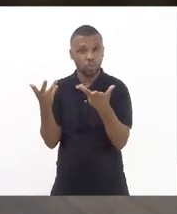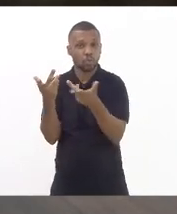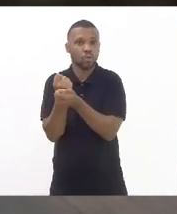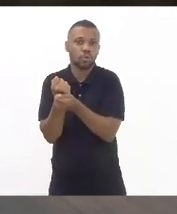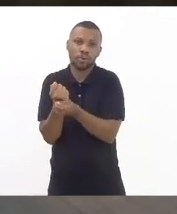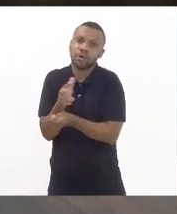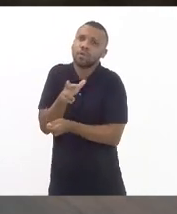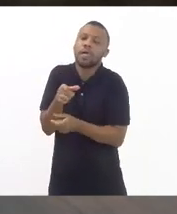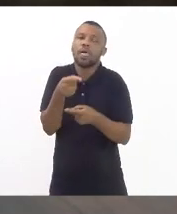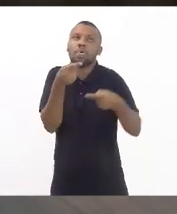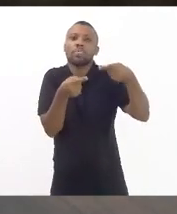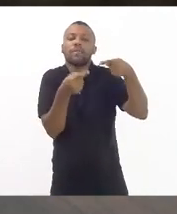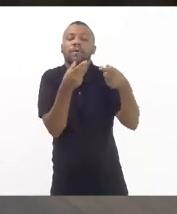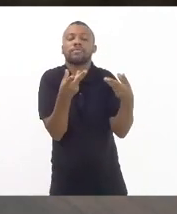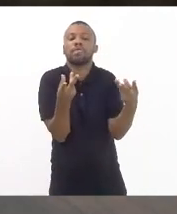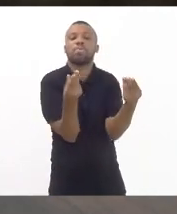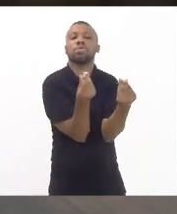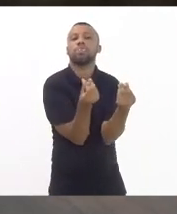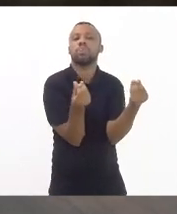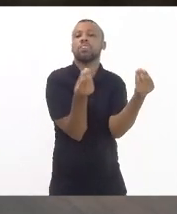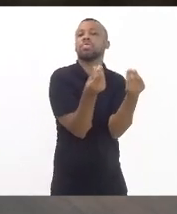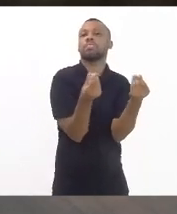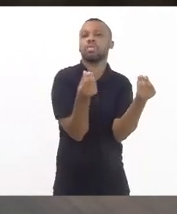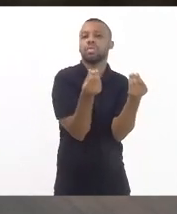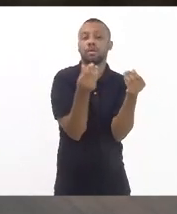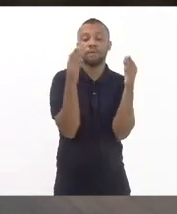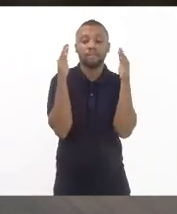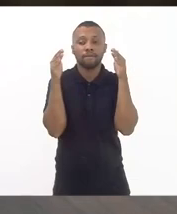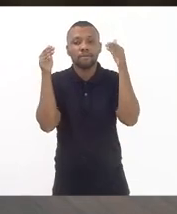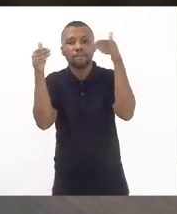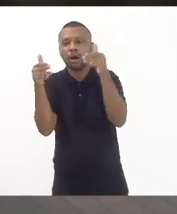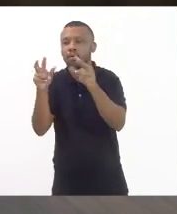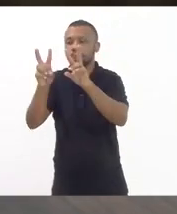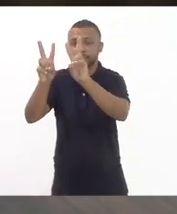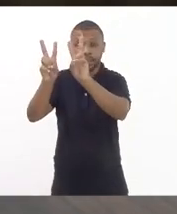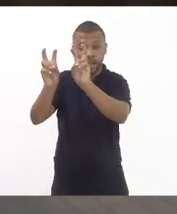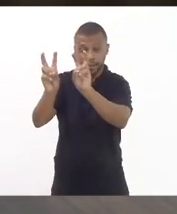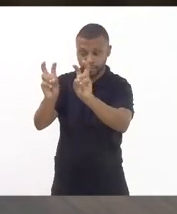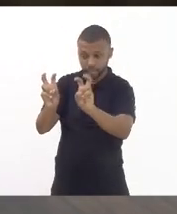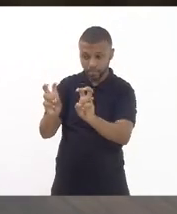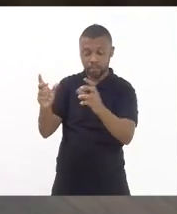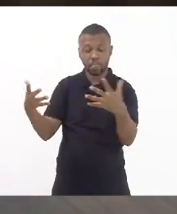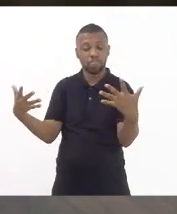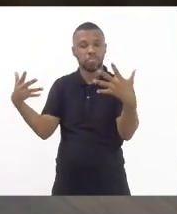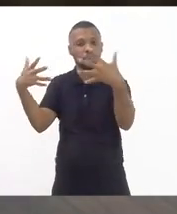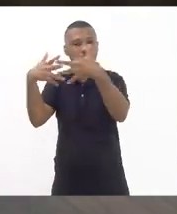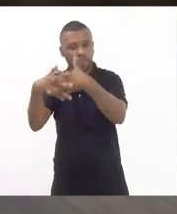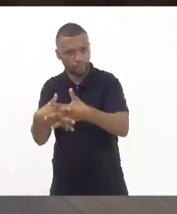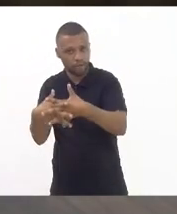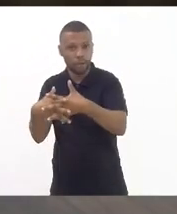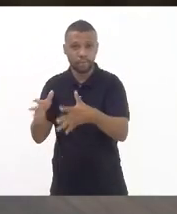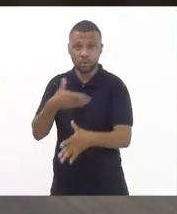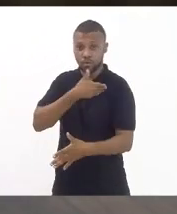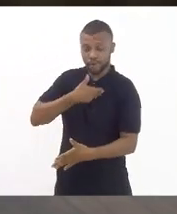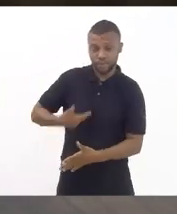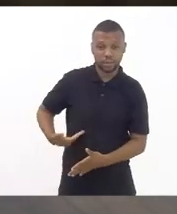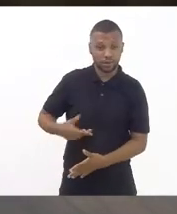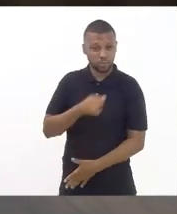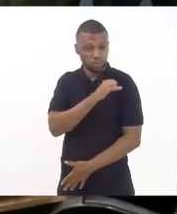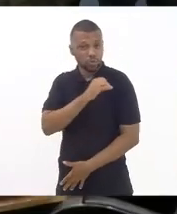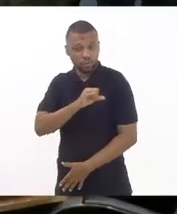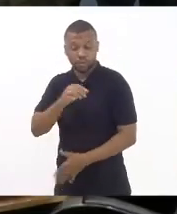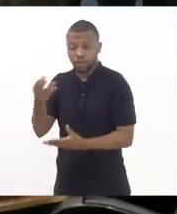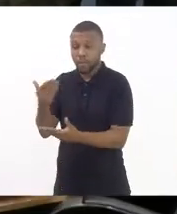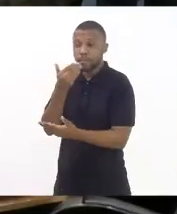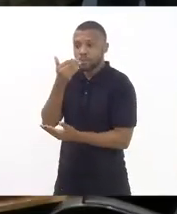debates superficiais diante de temas tão complexos que o governador do Estado jogou para essa casa.